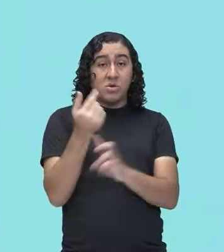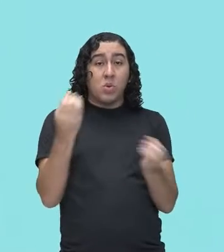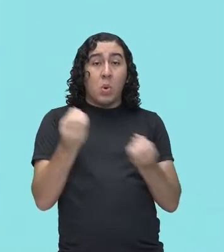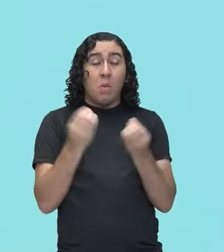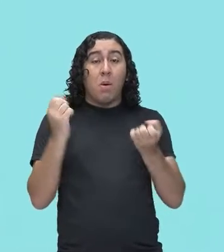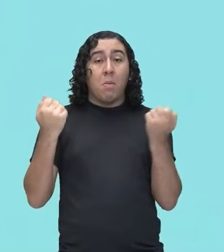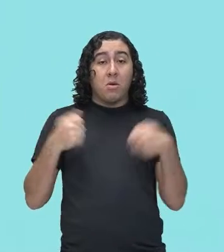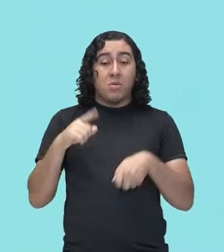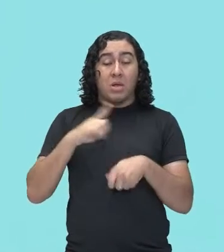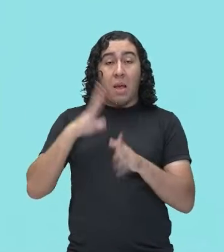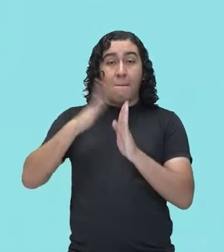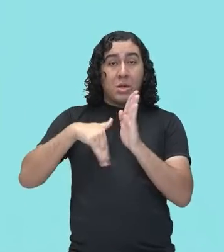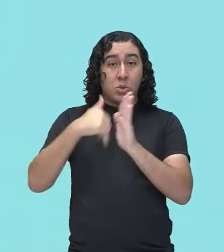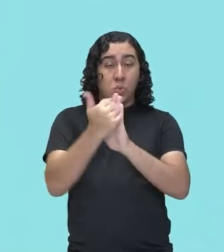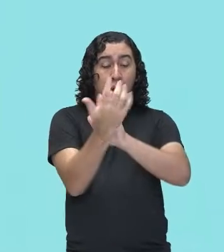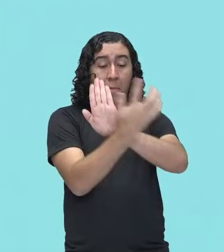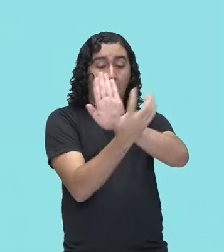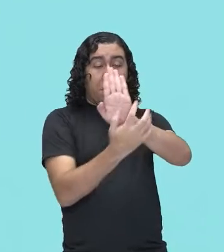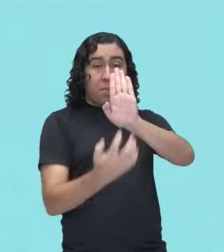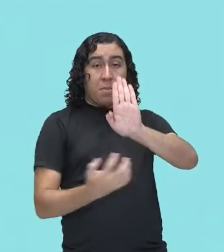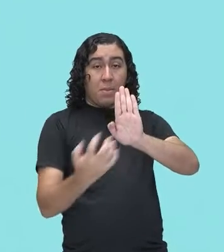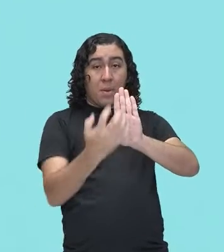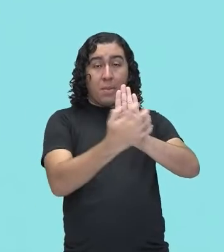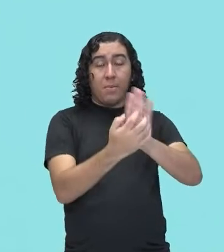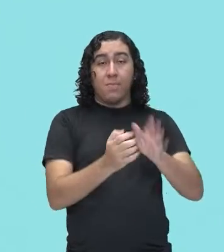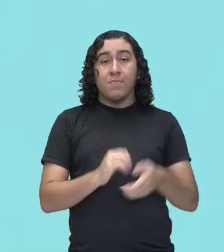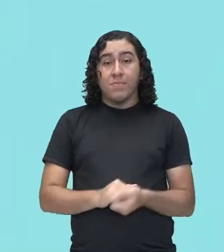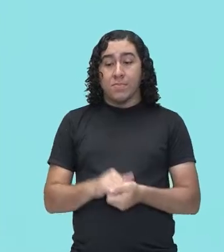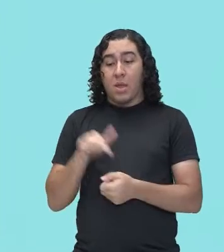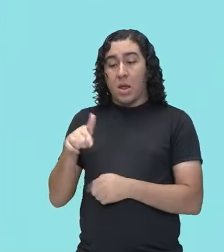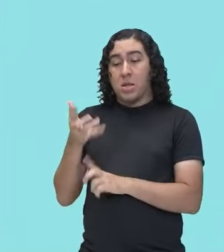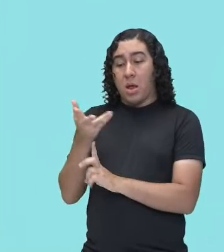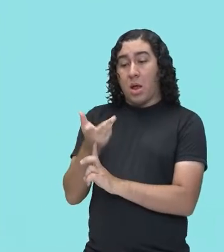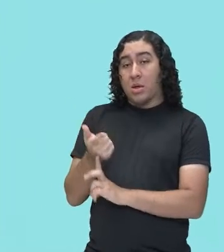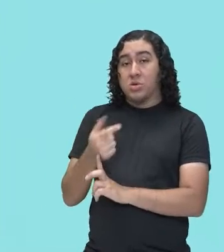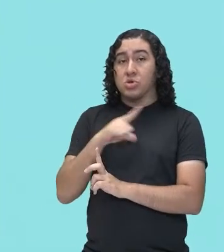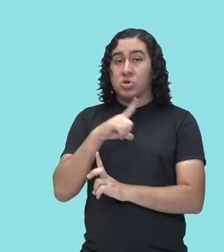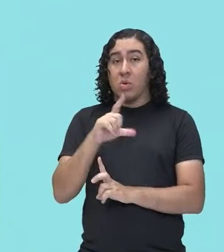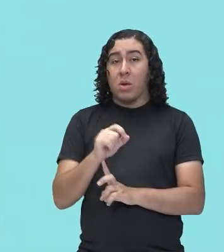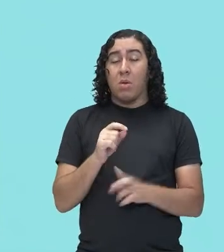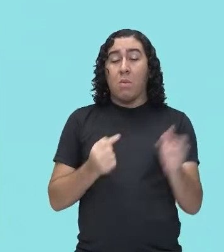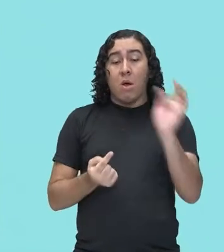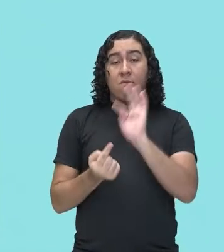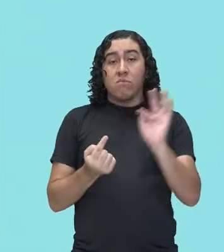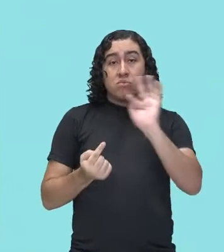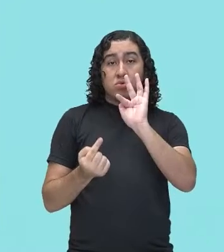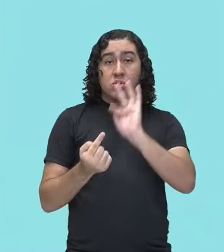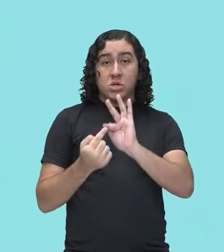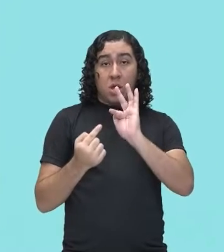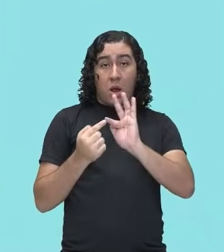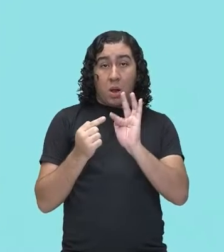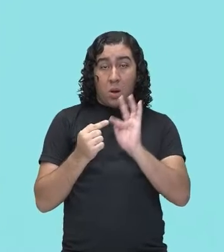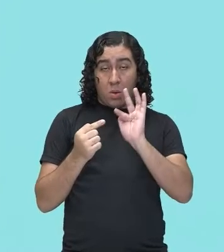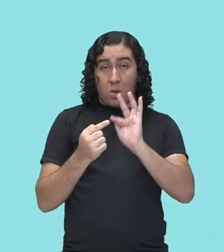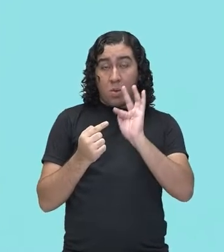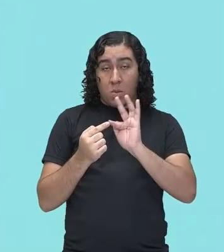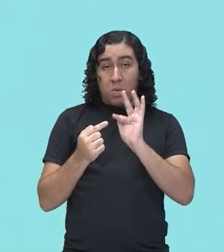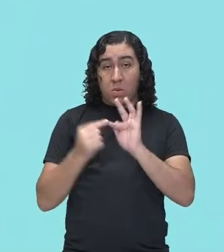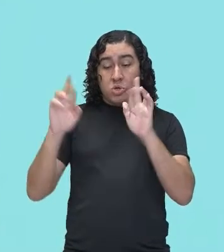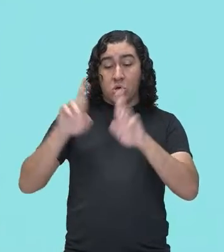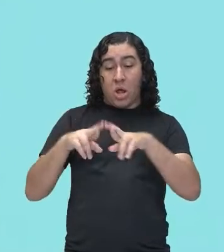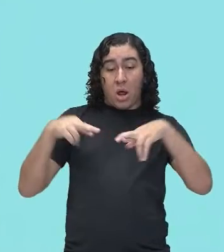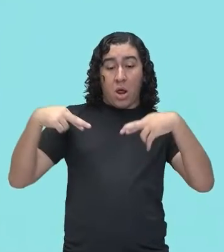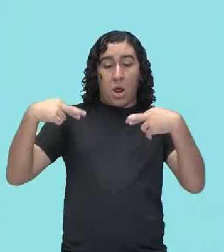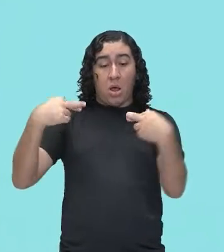pinturas rupestres. Então, essa arte, ela tinha uma função ritualística. E a